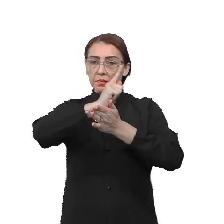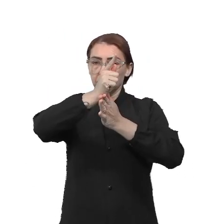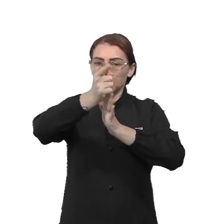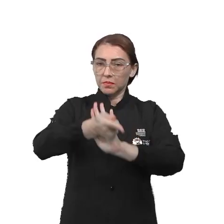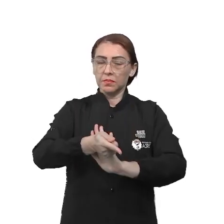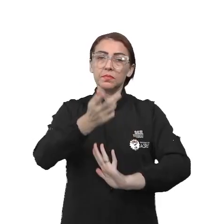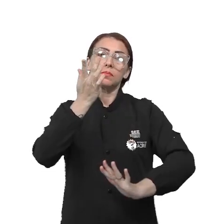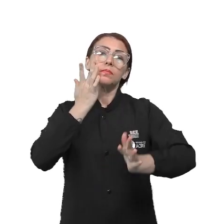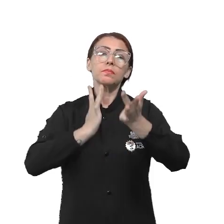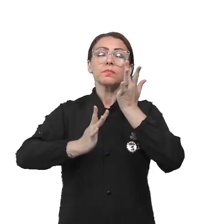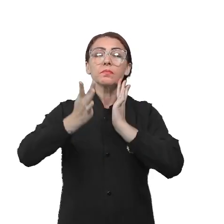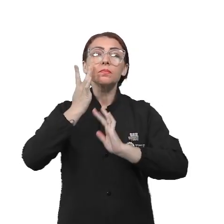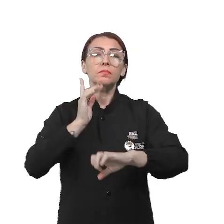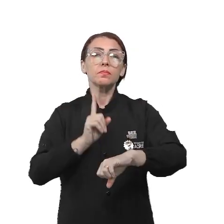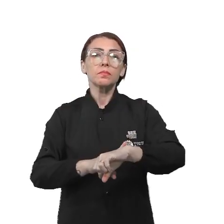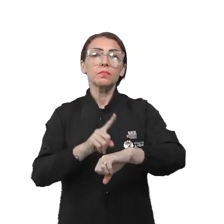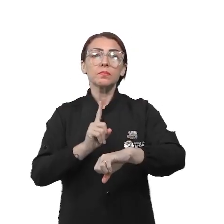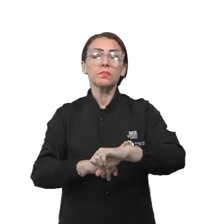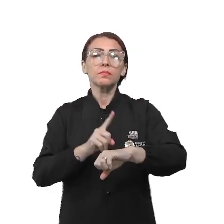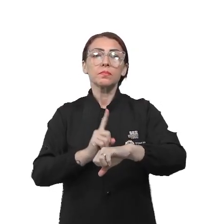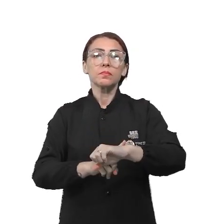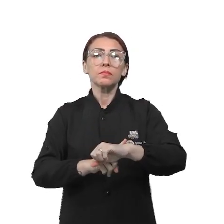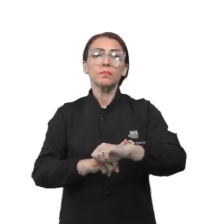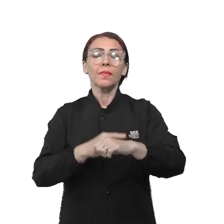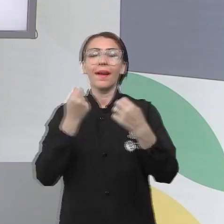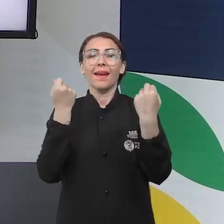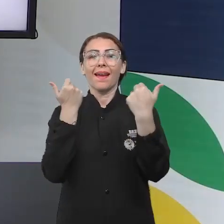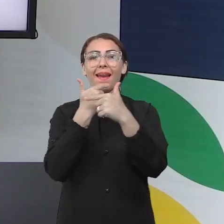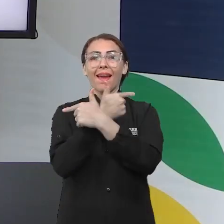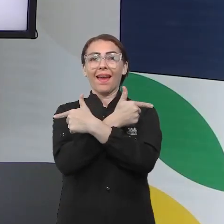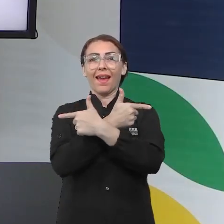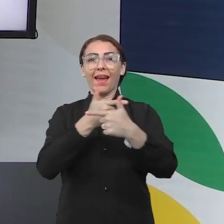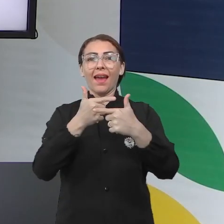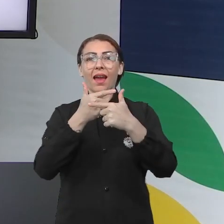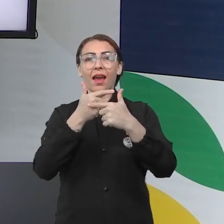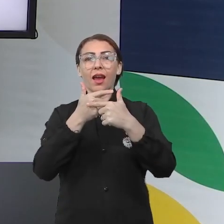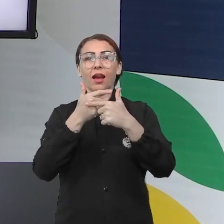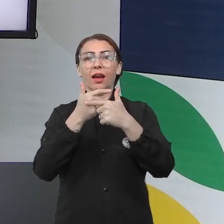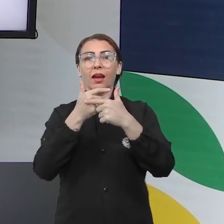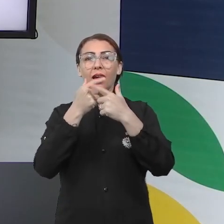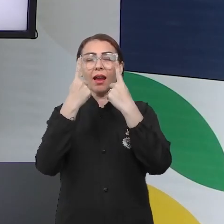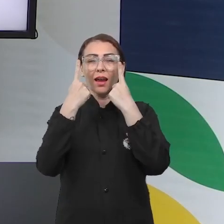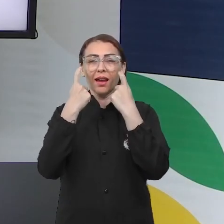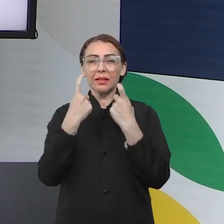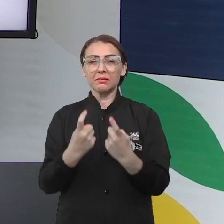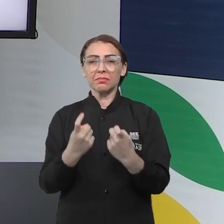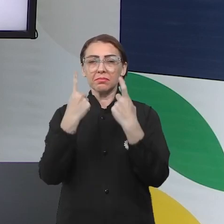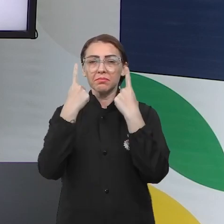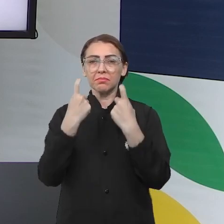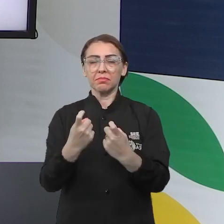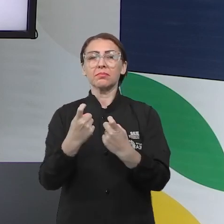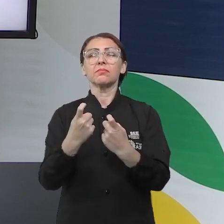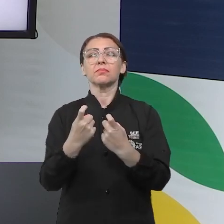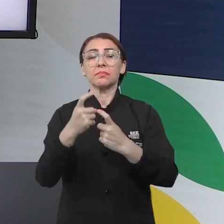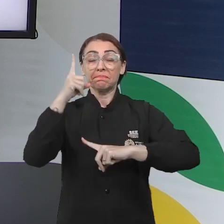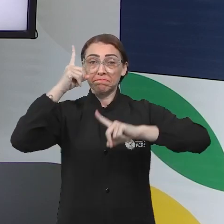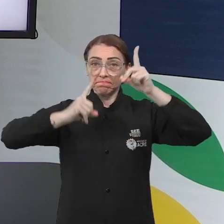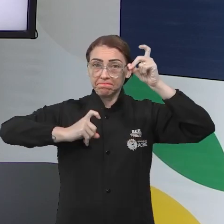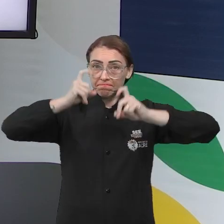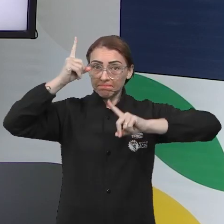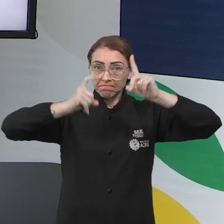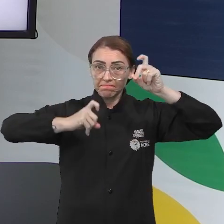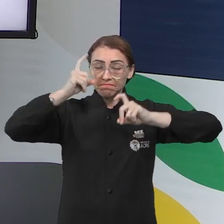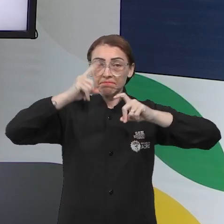do teatro nesse momento era tragédia e comédia. Então, as máscaras da tragédia eram com a expressividade trágica,